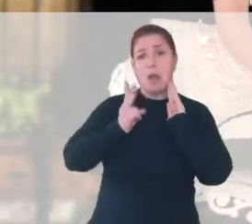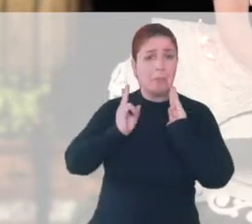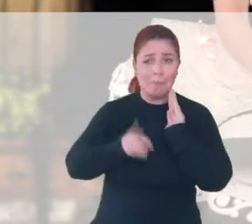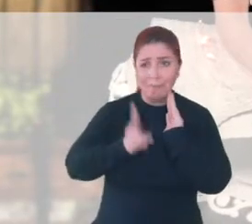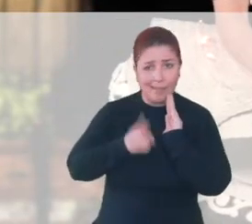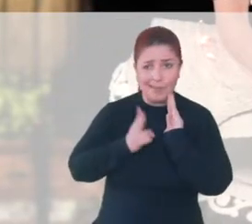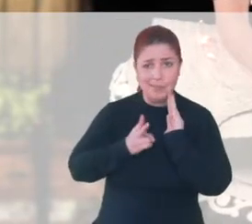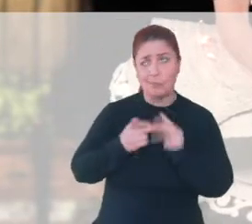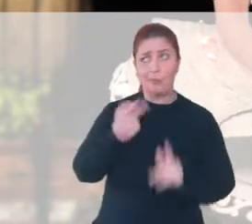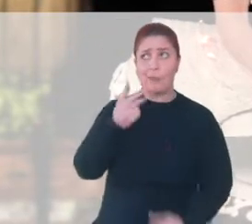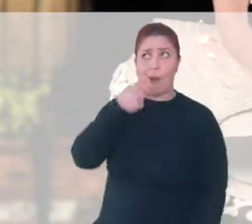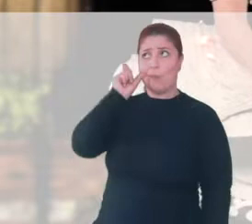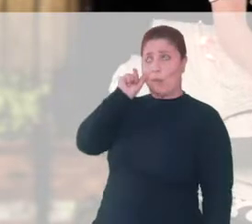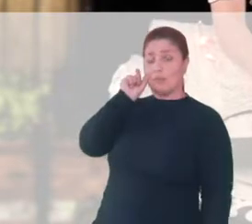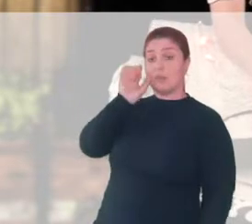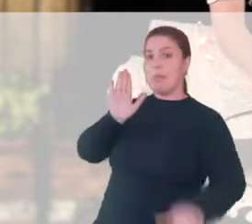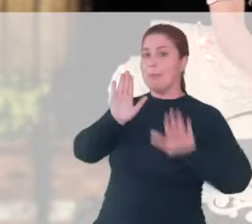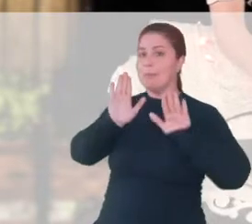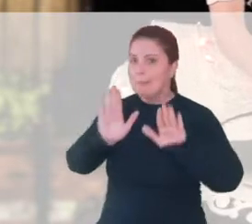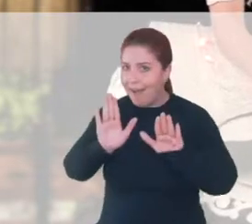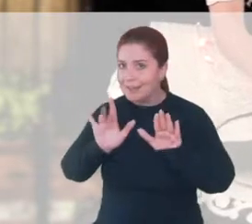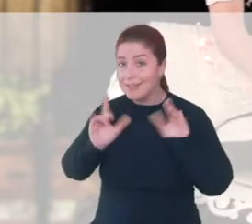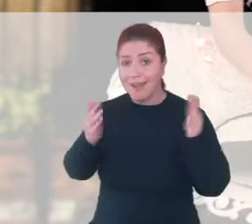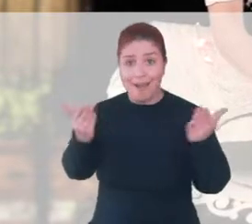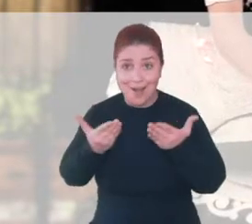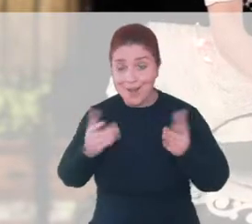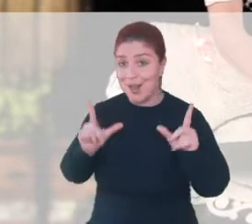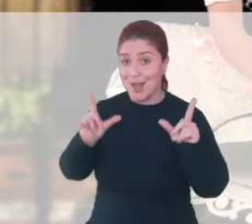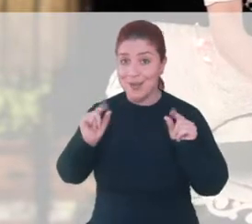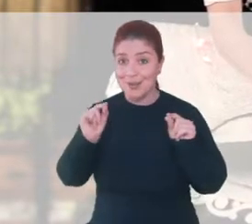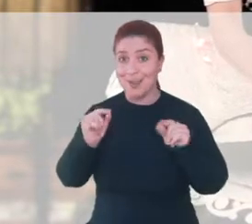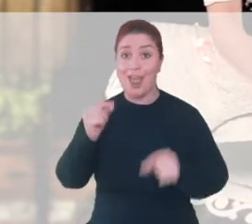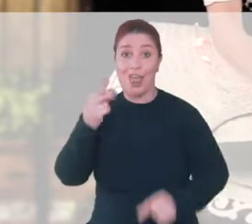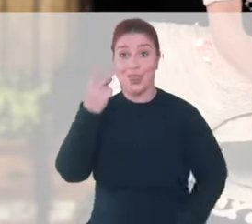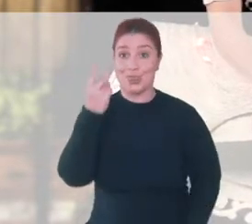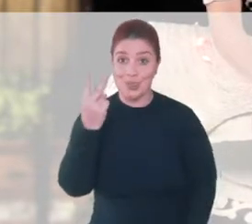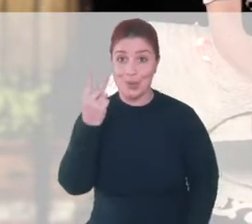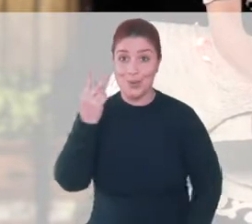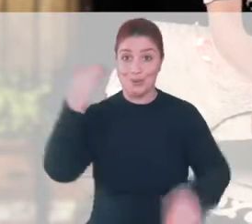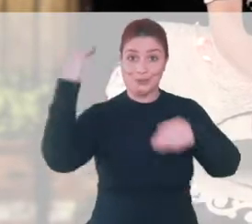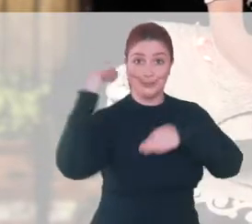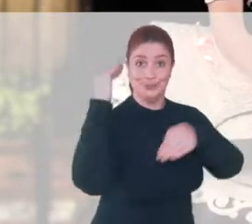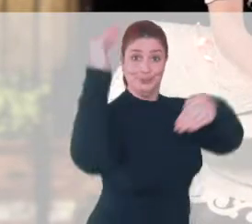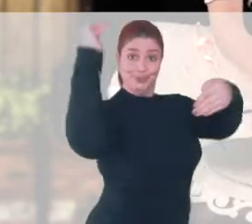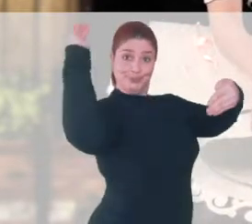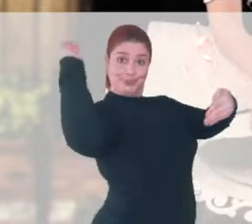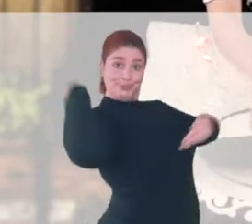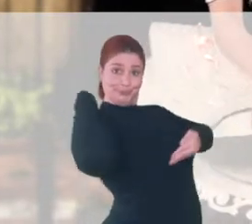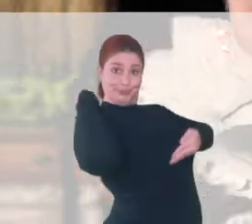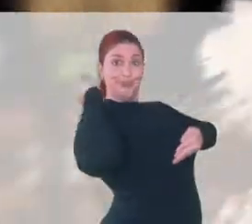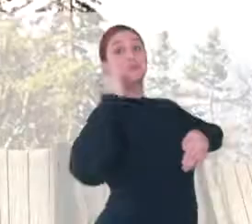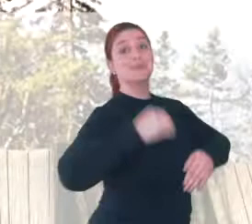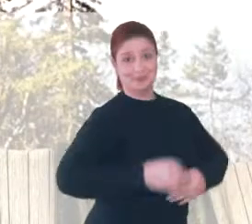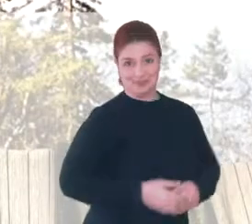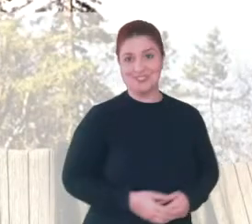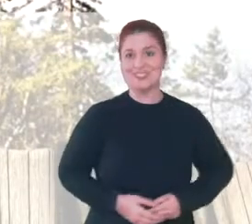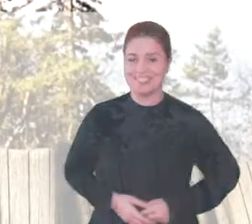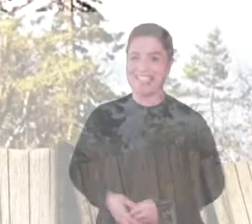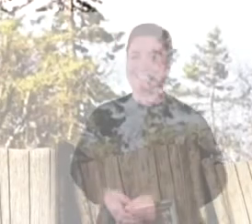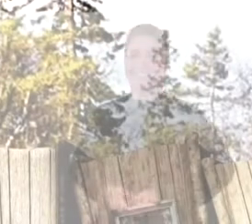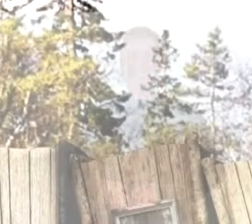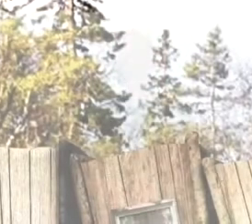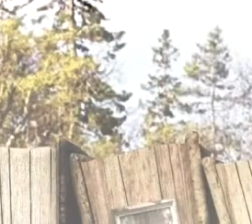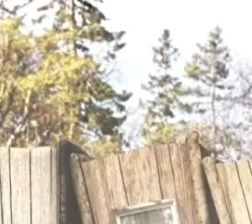no dia anterior. Mas em compensação, tinha agora duas corcundas.